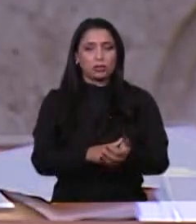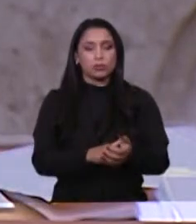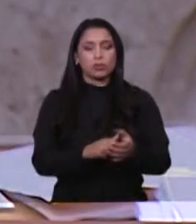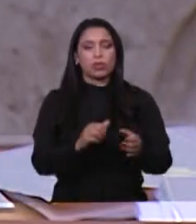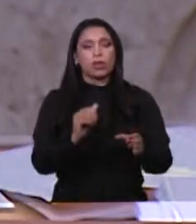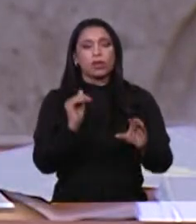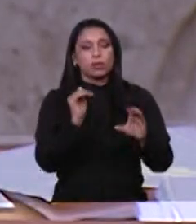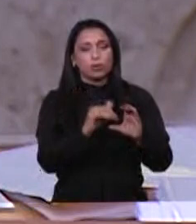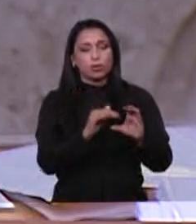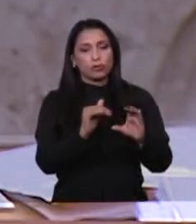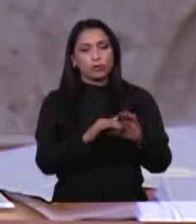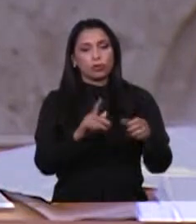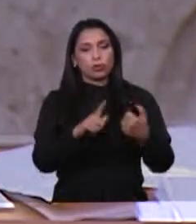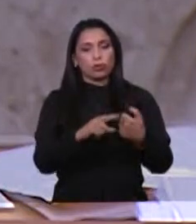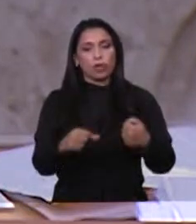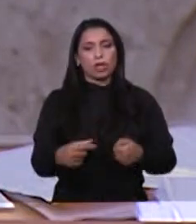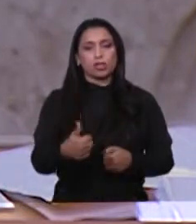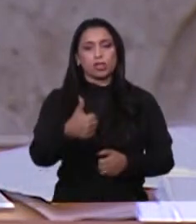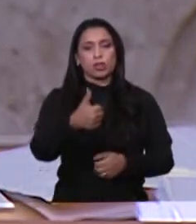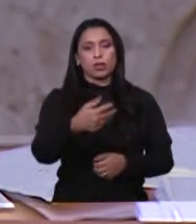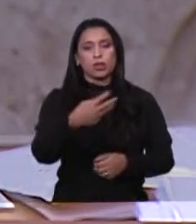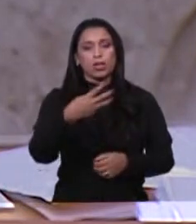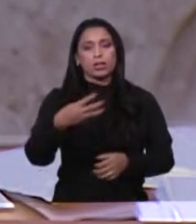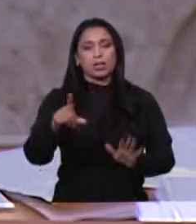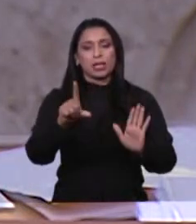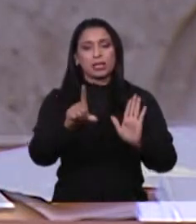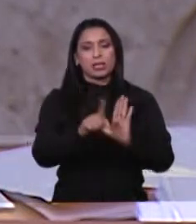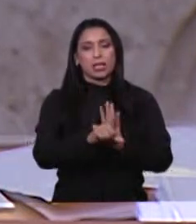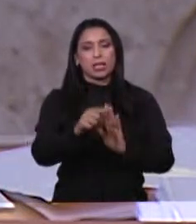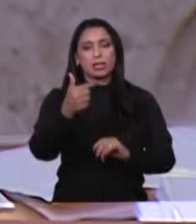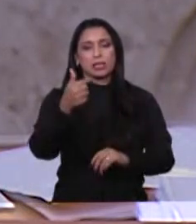que alude o artigo 13 da Lei